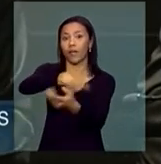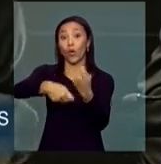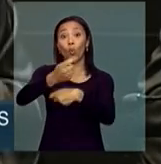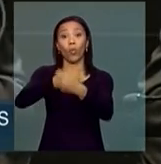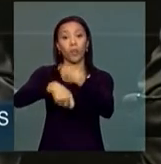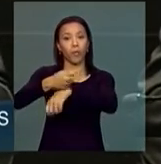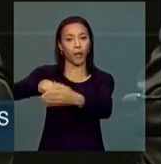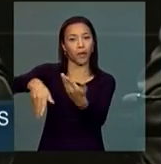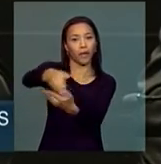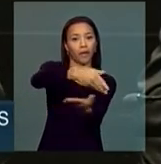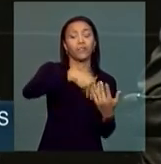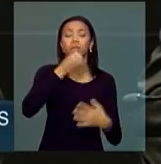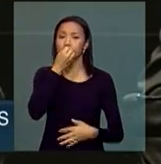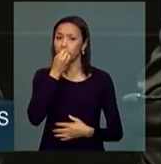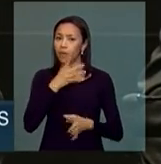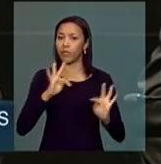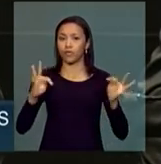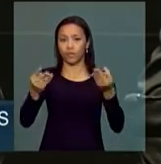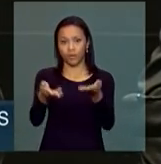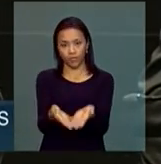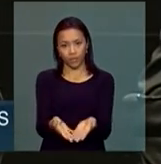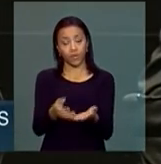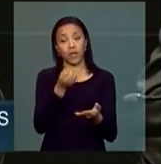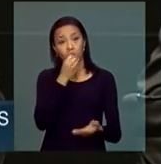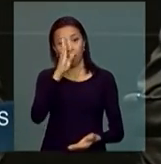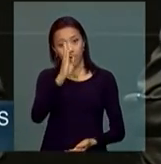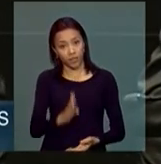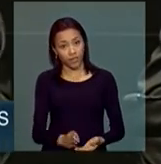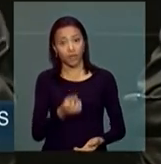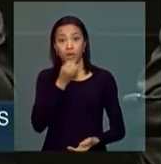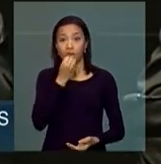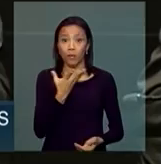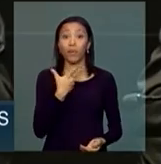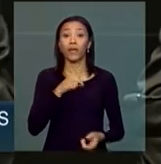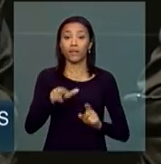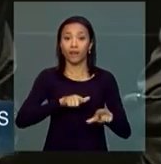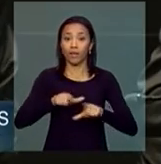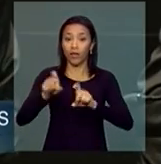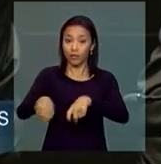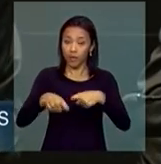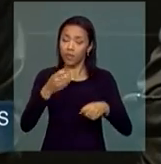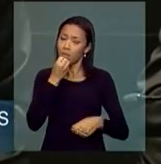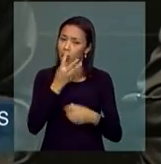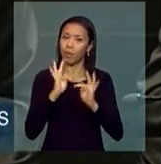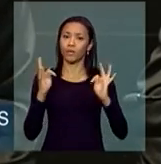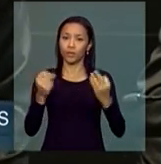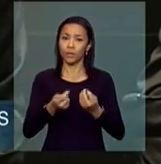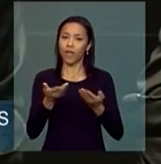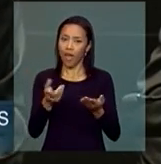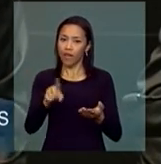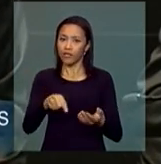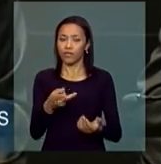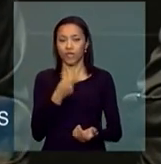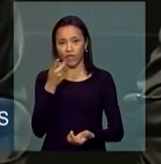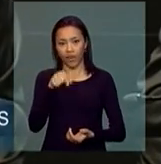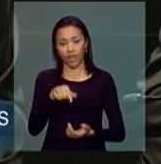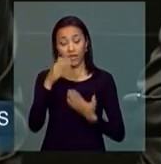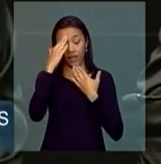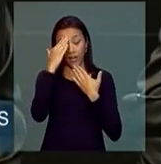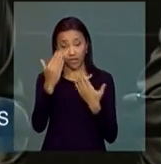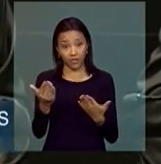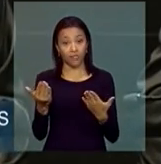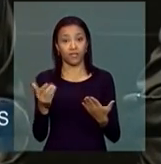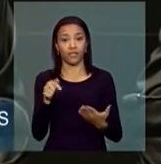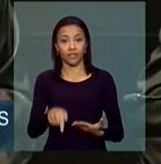economia e isso é bom para todos. É bom para o Brasil, é bom para o rural e é bom para todos. Então, isso que eu queria destacar e queria agradecer muito